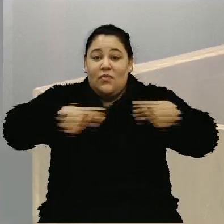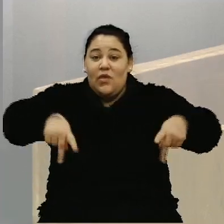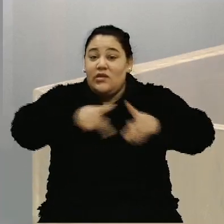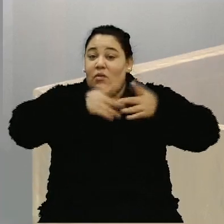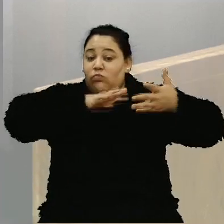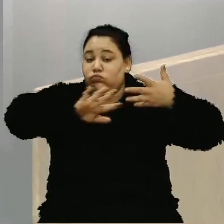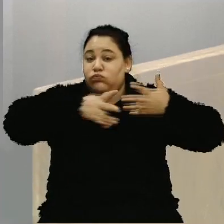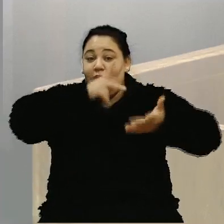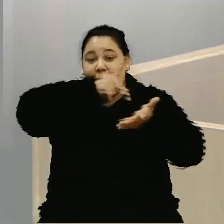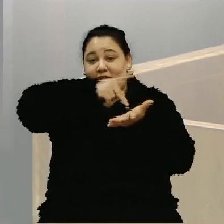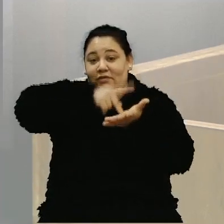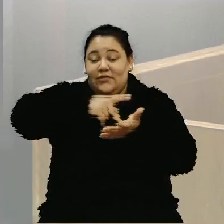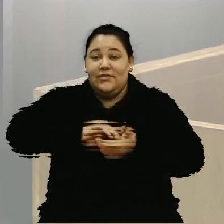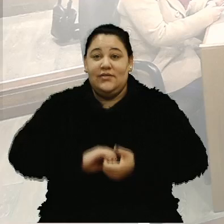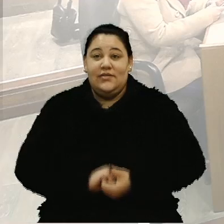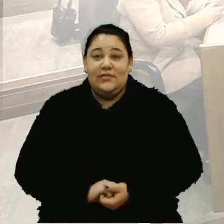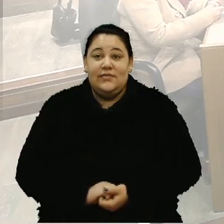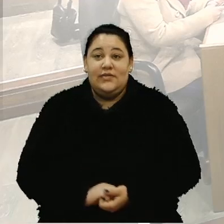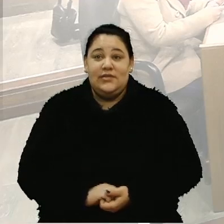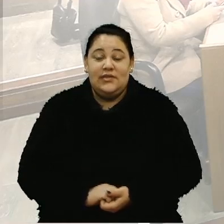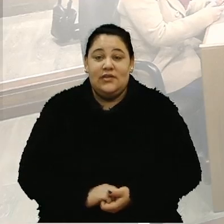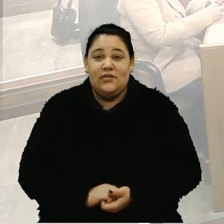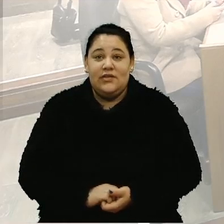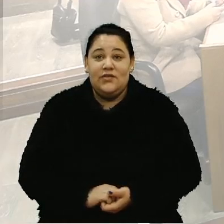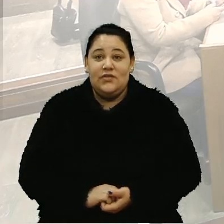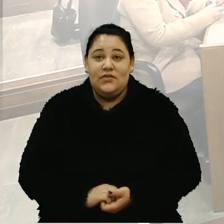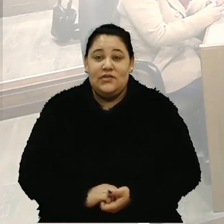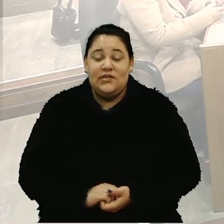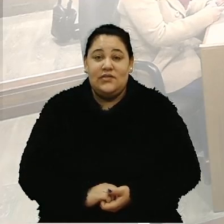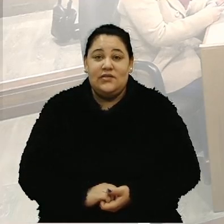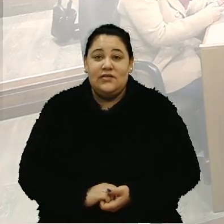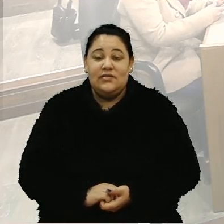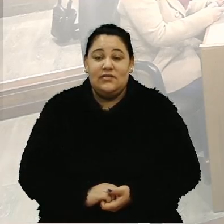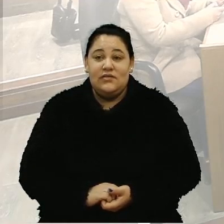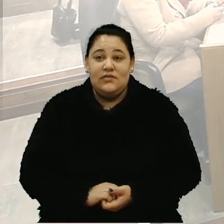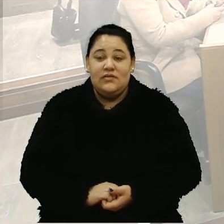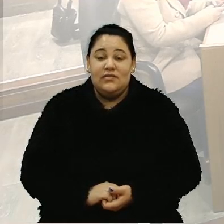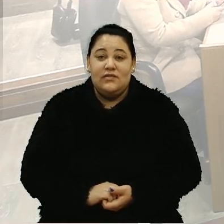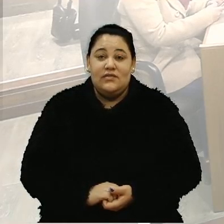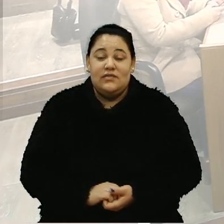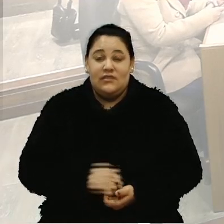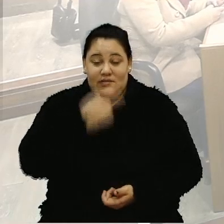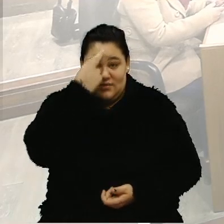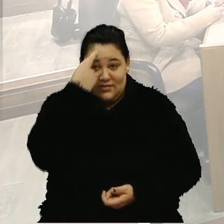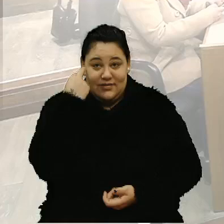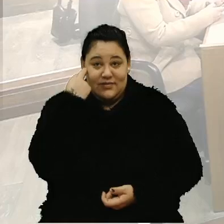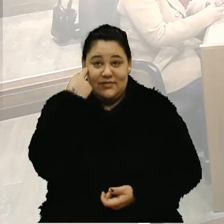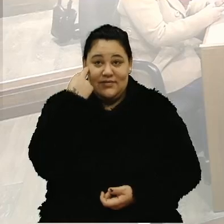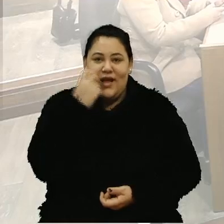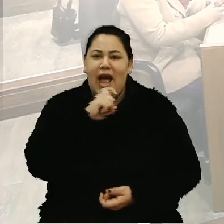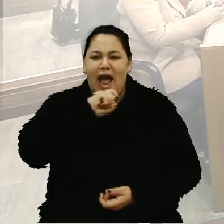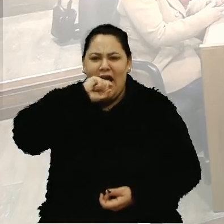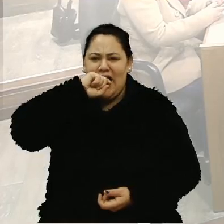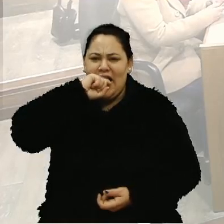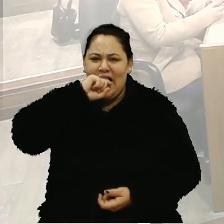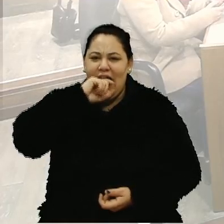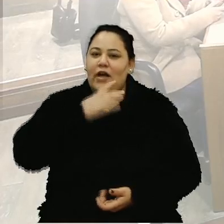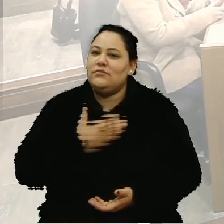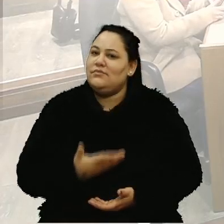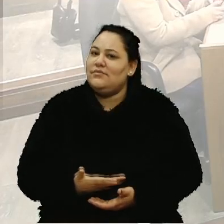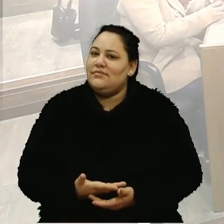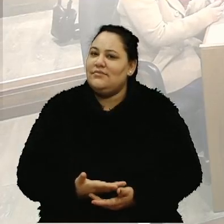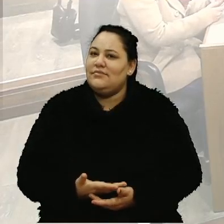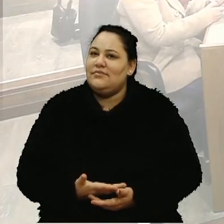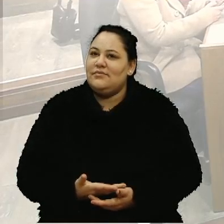transparência. Vereador Rafael, o senhor com a parte. Vereador Bressan, o senhor está com ciúmes. Não. Tá com